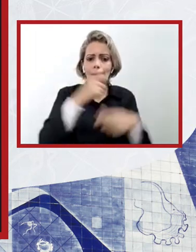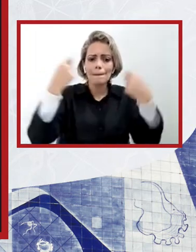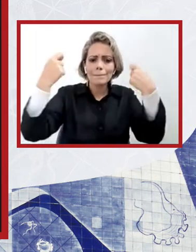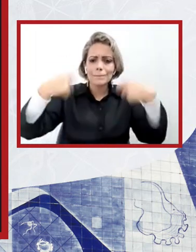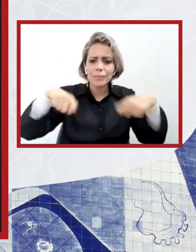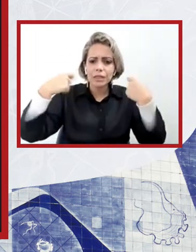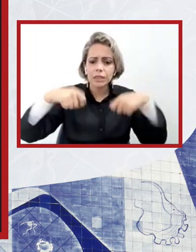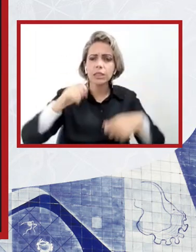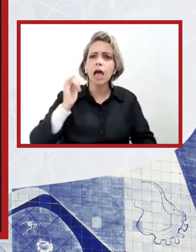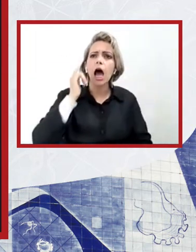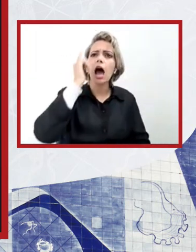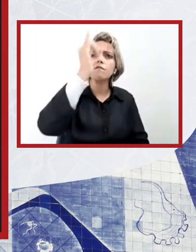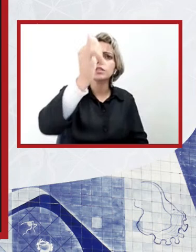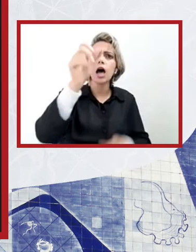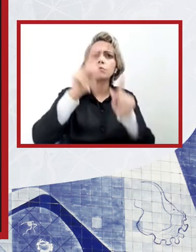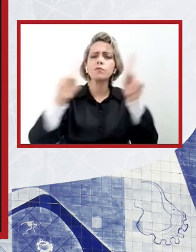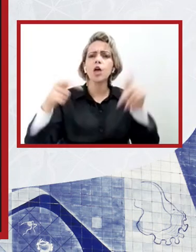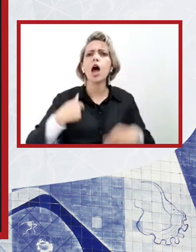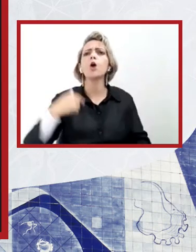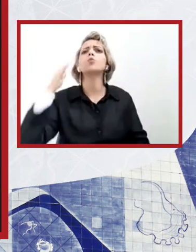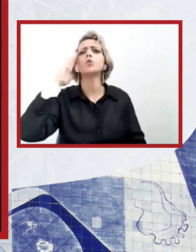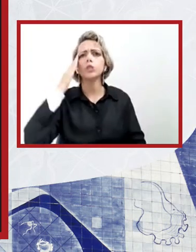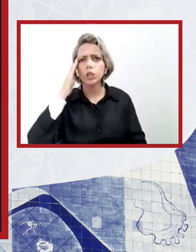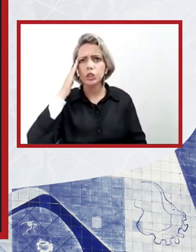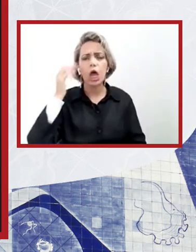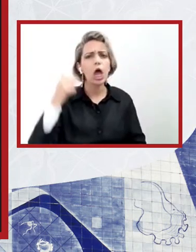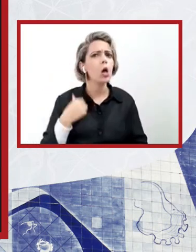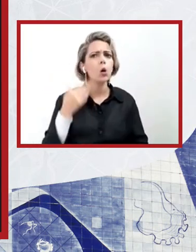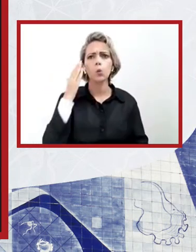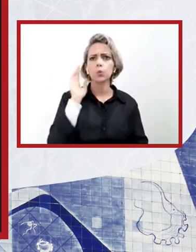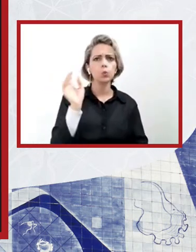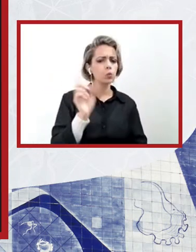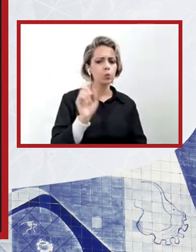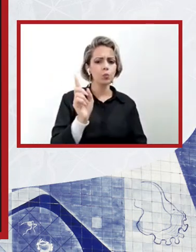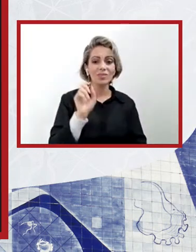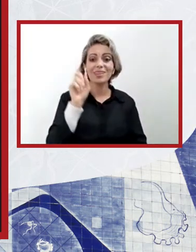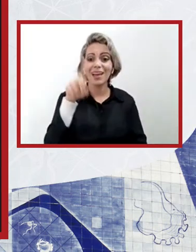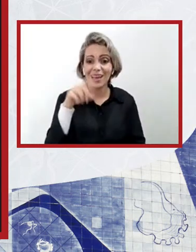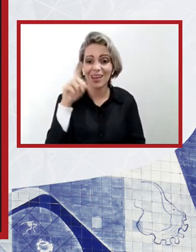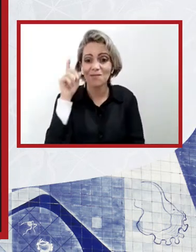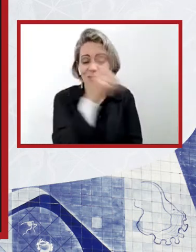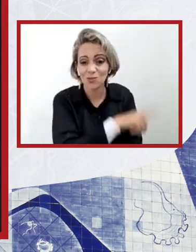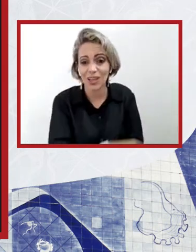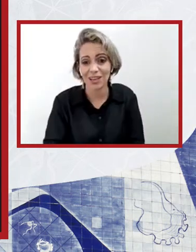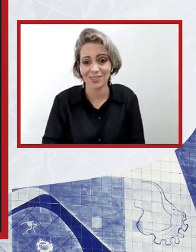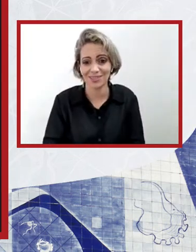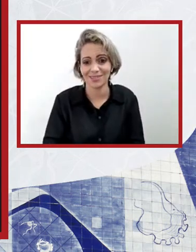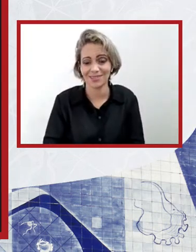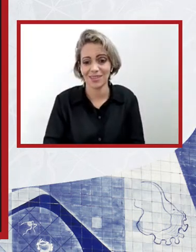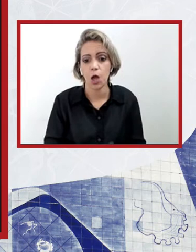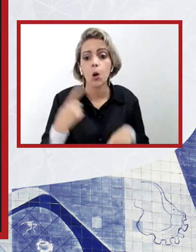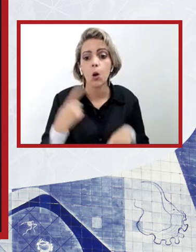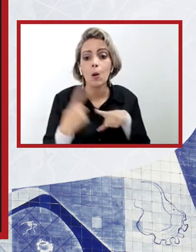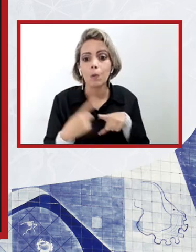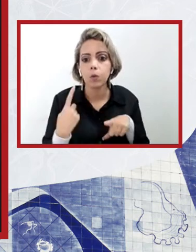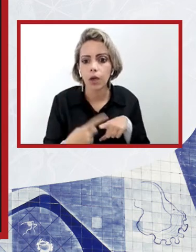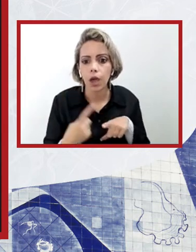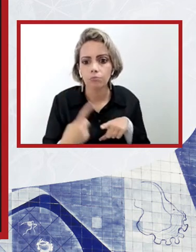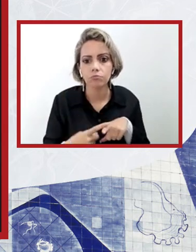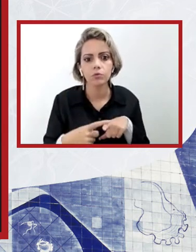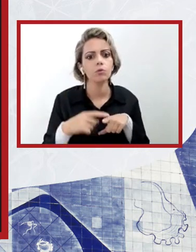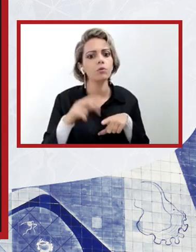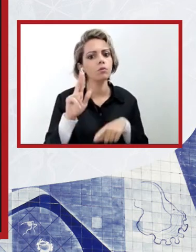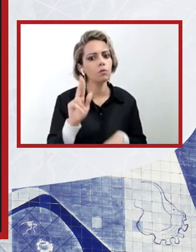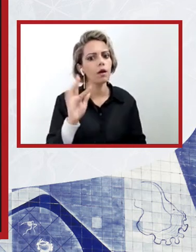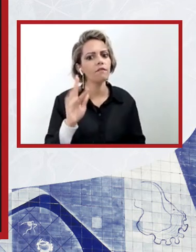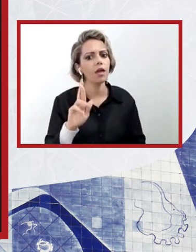entende e quando ele não entende. Isso é uma grande dificuldade, porque as turmas da UFRJ são muito grandes. A gente tem turmas